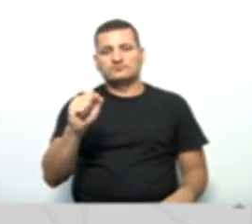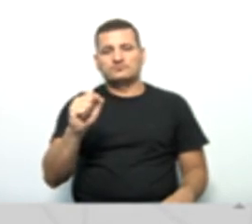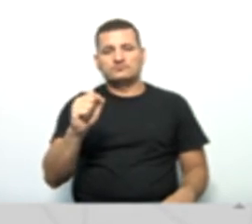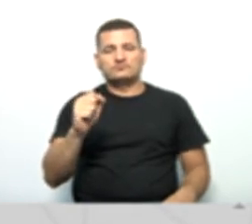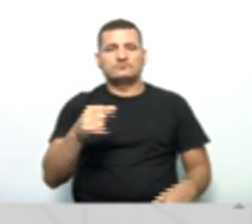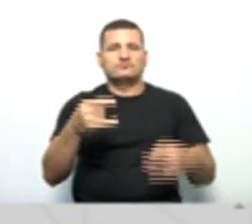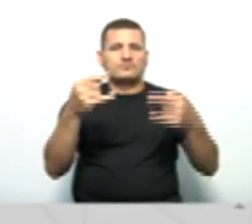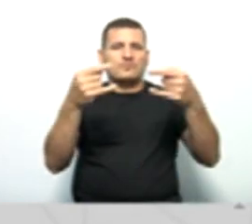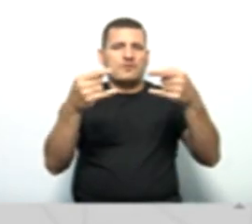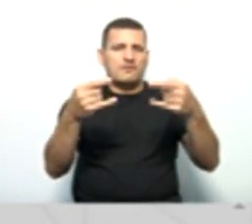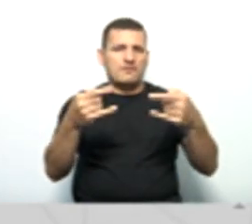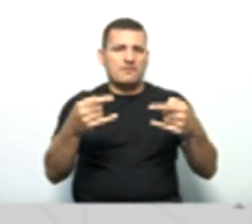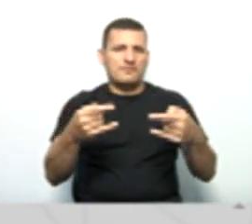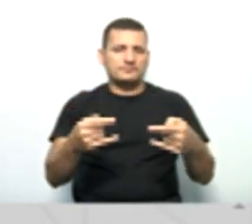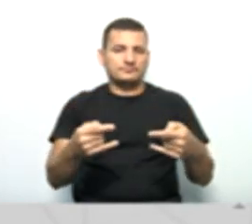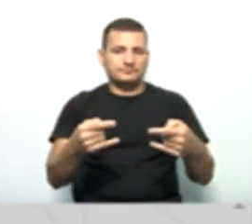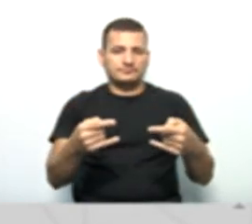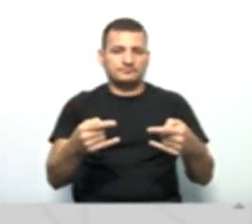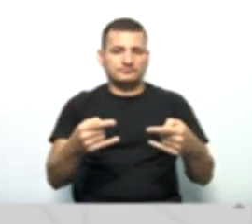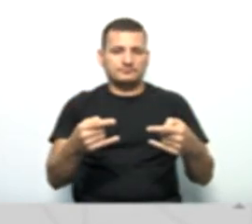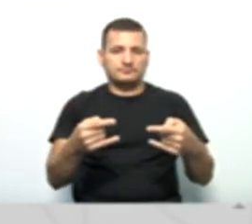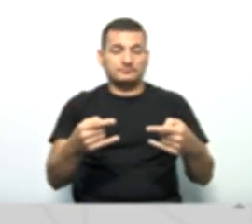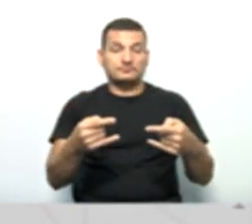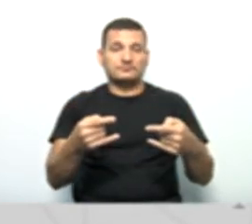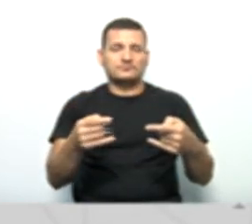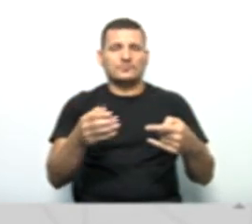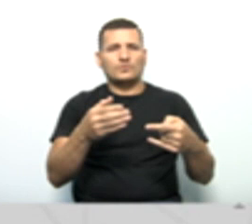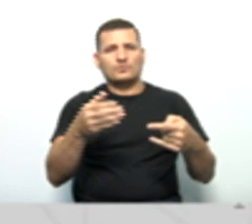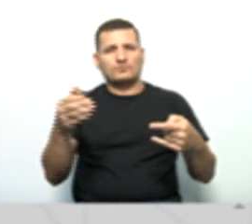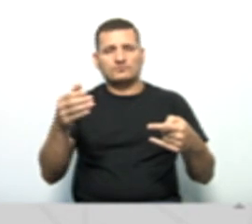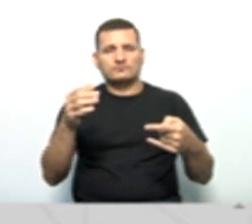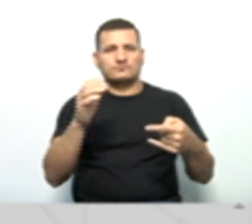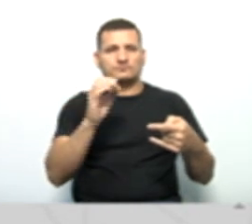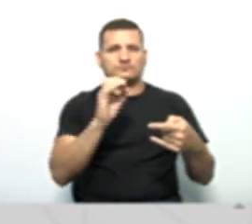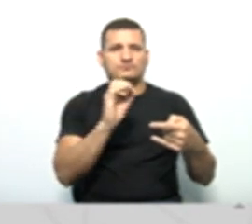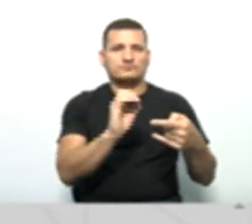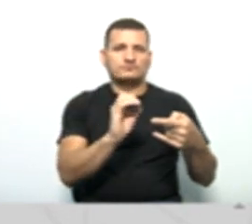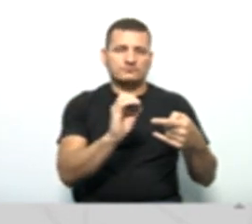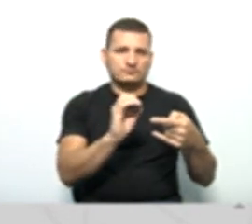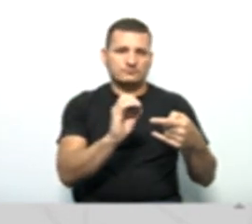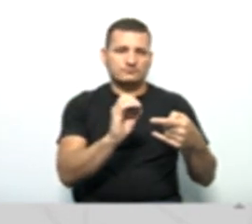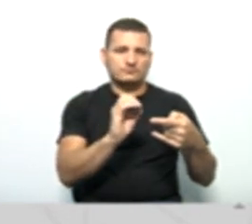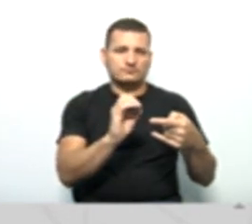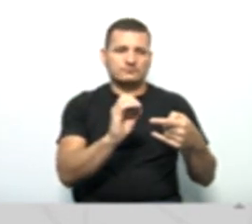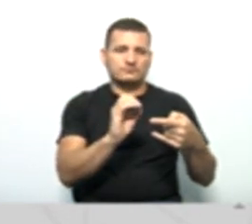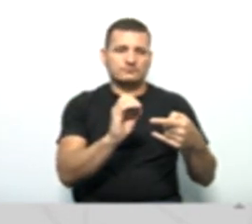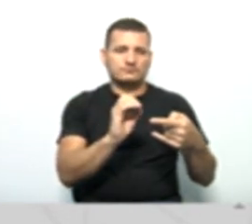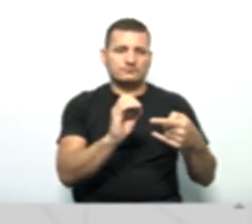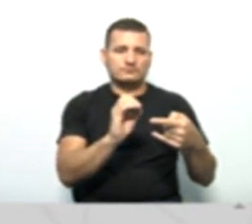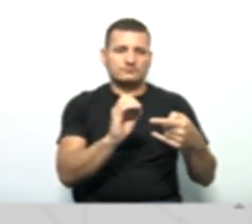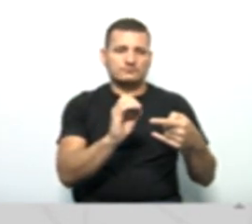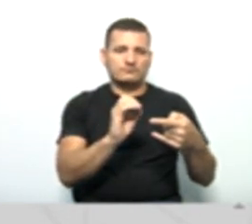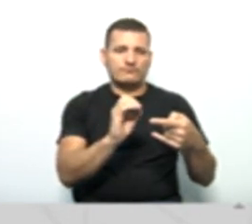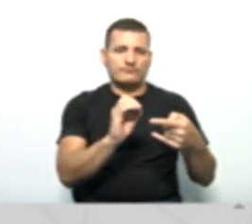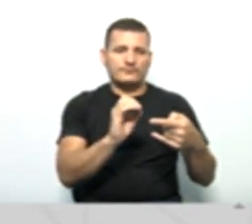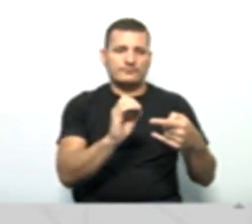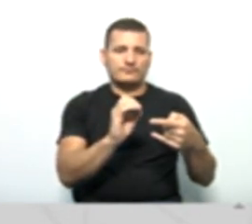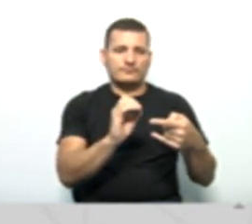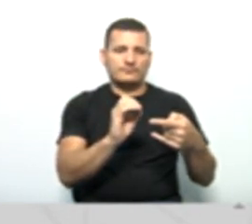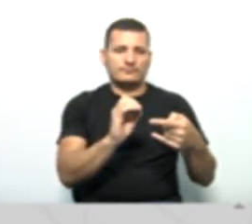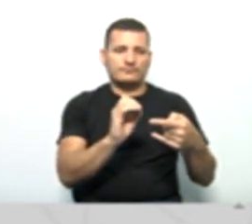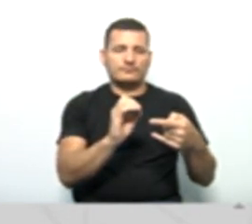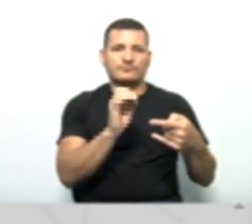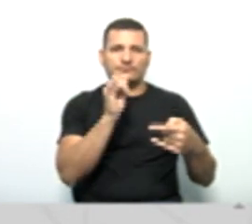sua declaração. O índice 0 é o primeiro elemento da lista. Então, por exemplo, aqui tem